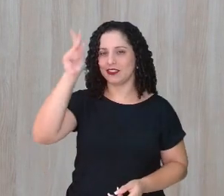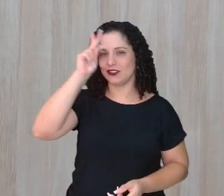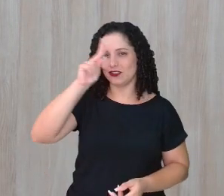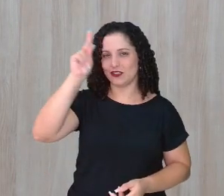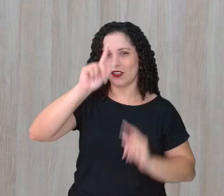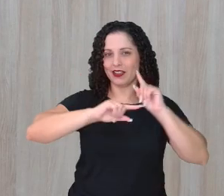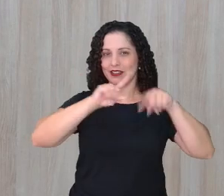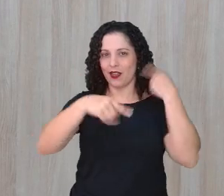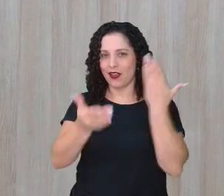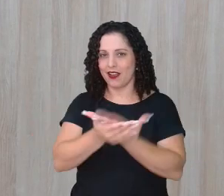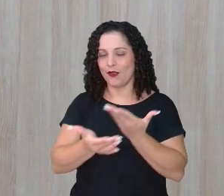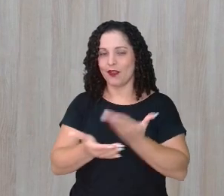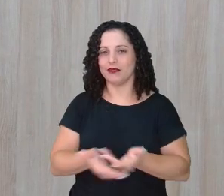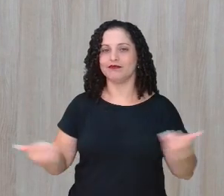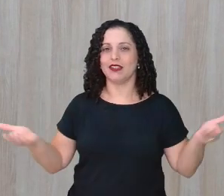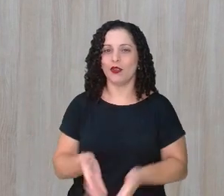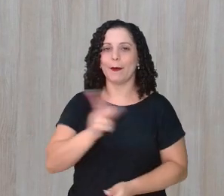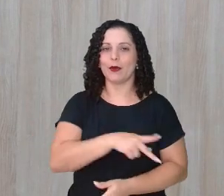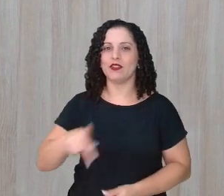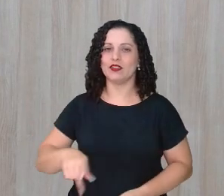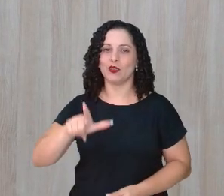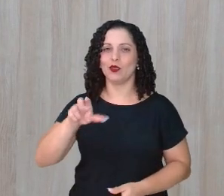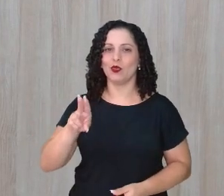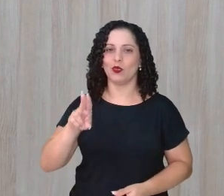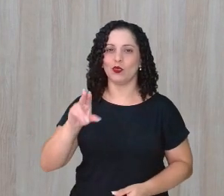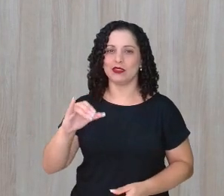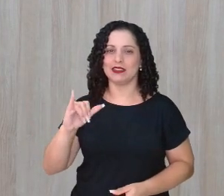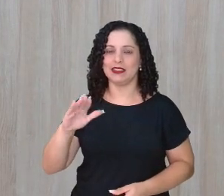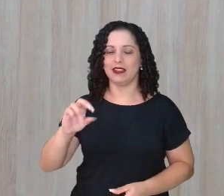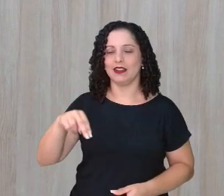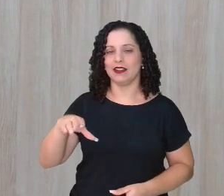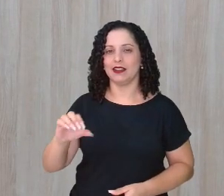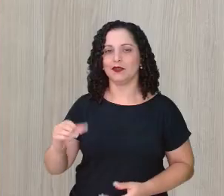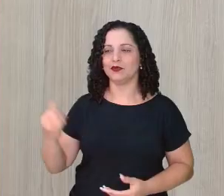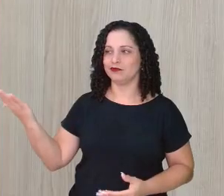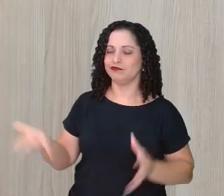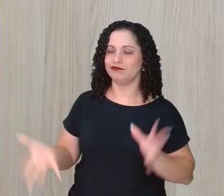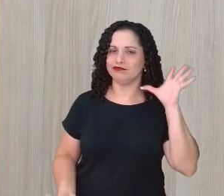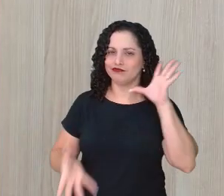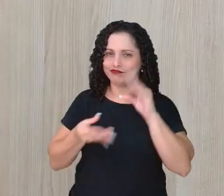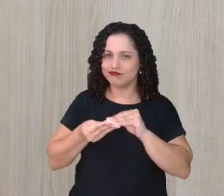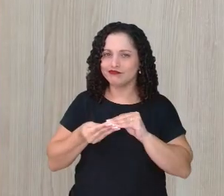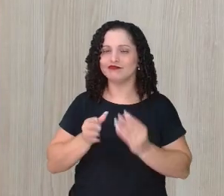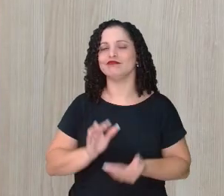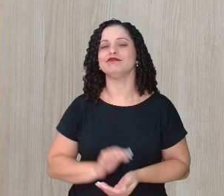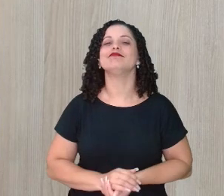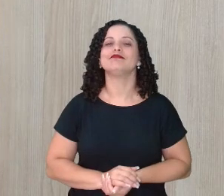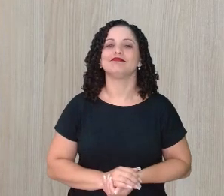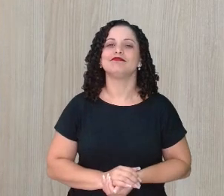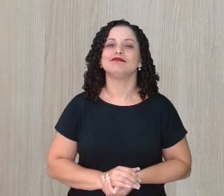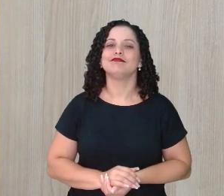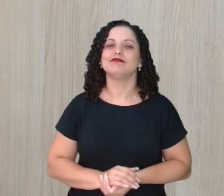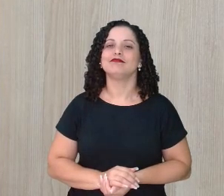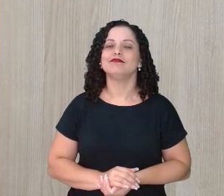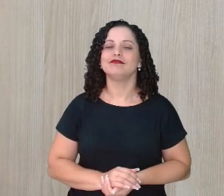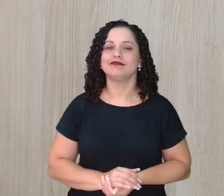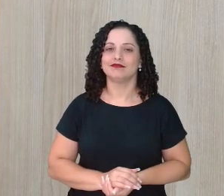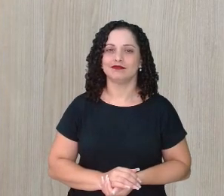palavra para o professor Luciano, para ele dar as considerações finais dele. É isso aí, gente.